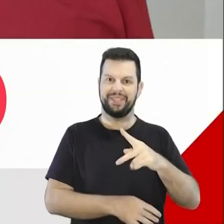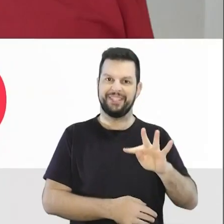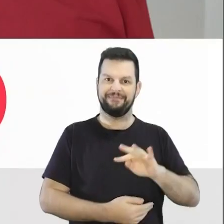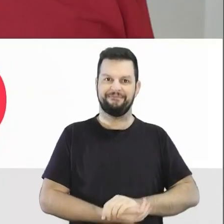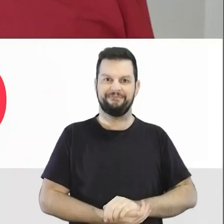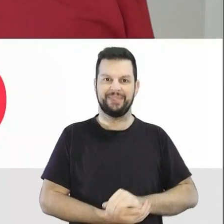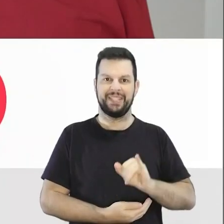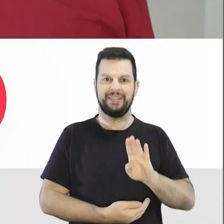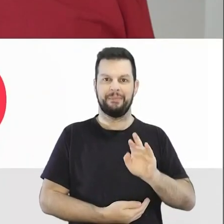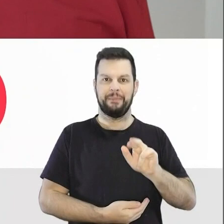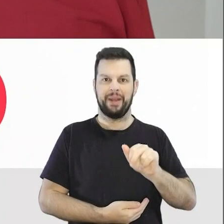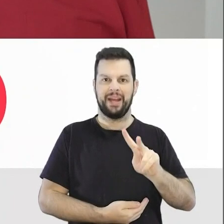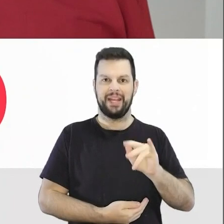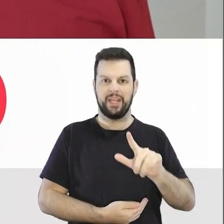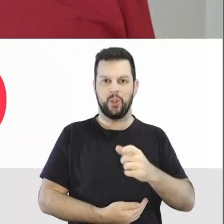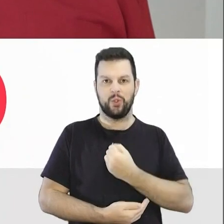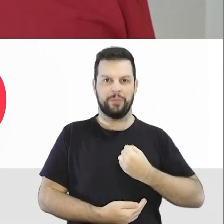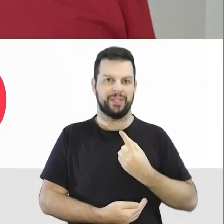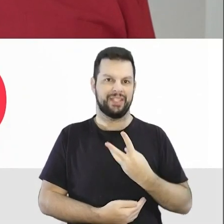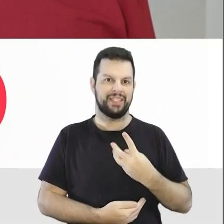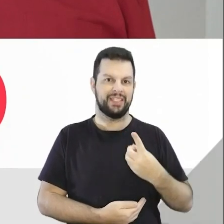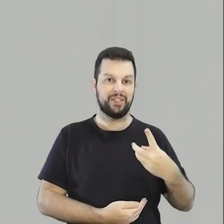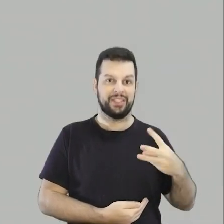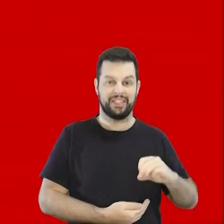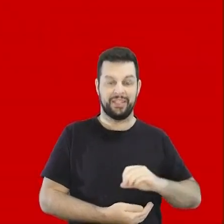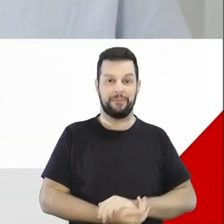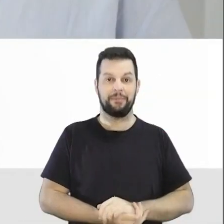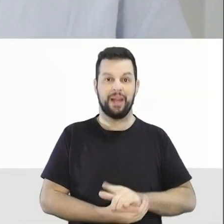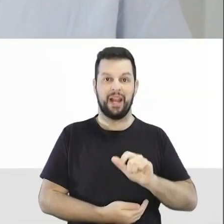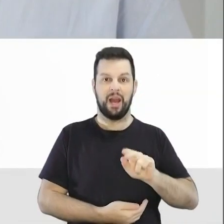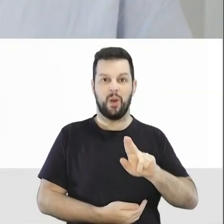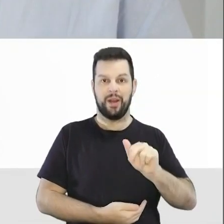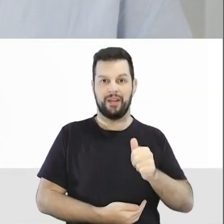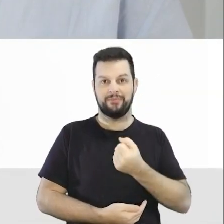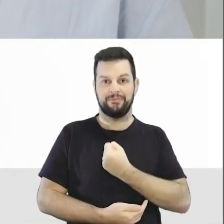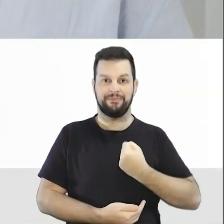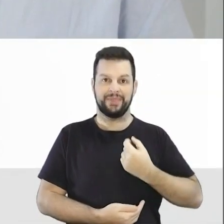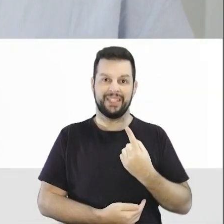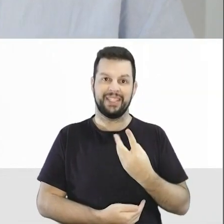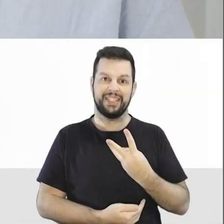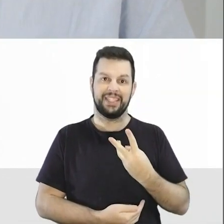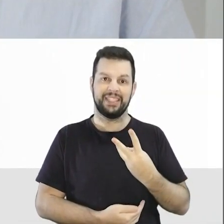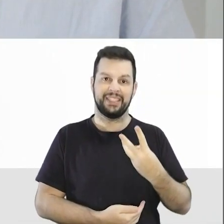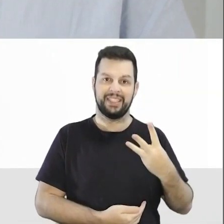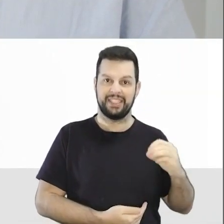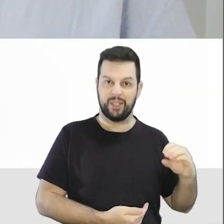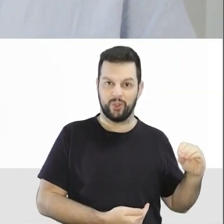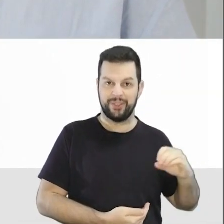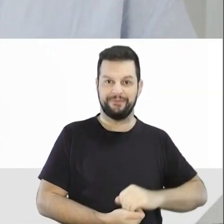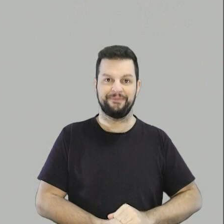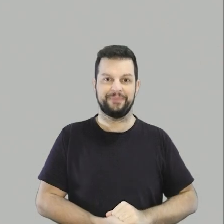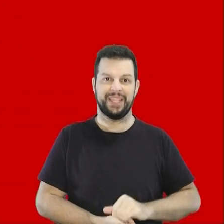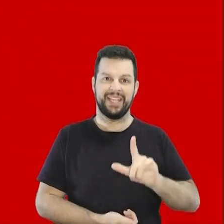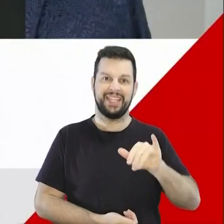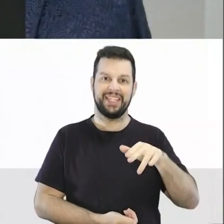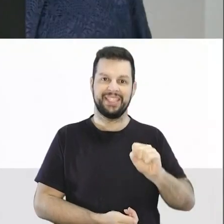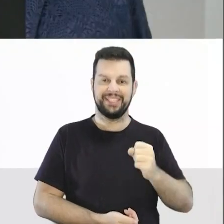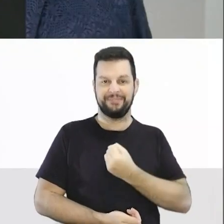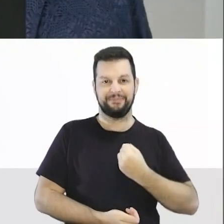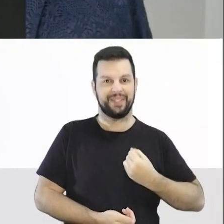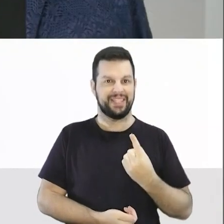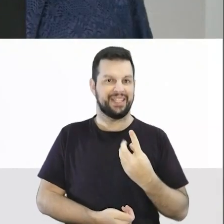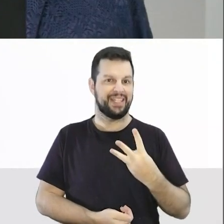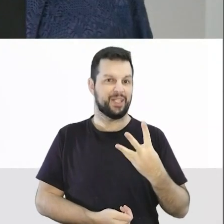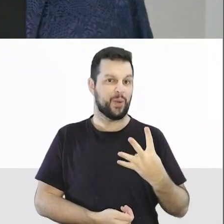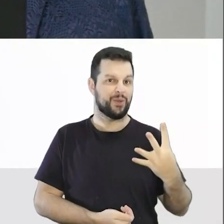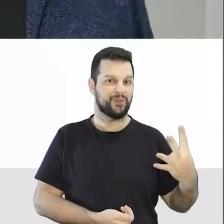estaduais. Ibrahil Vergueiro, 13130. Laura Cito, 13300. Lins